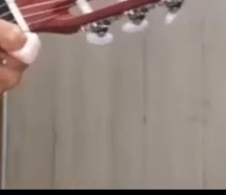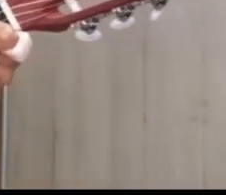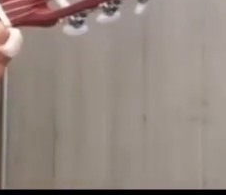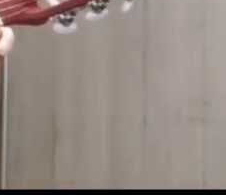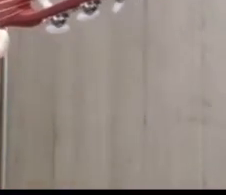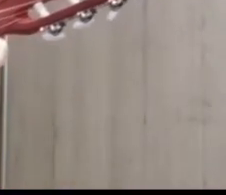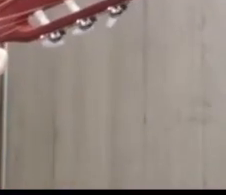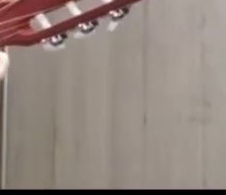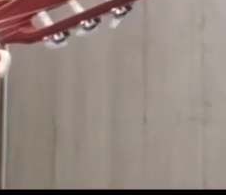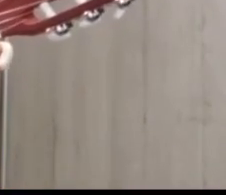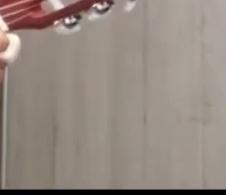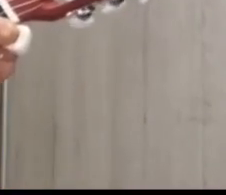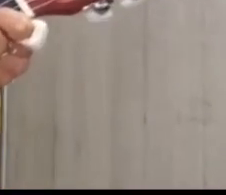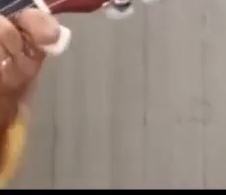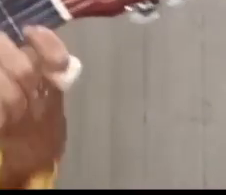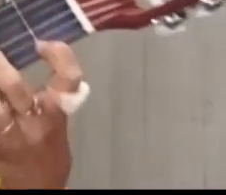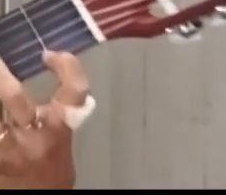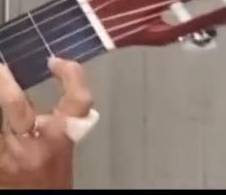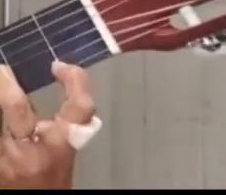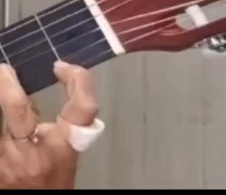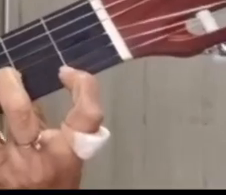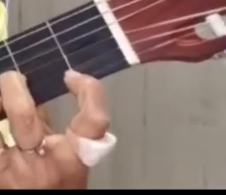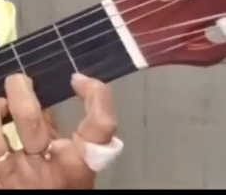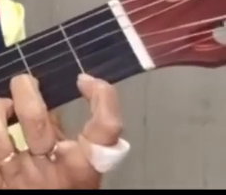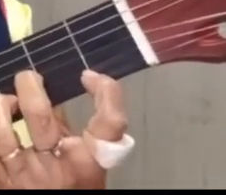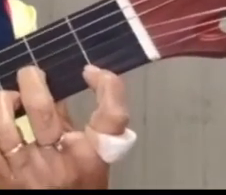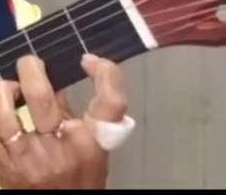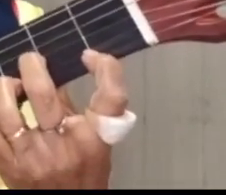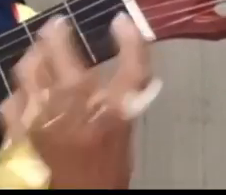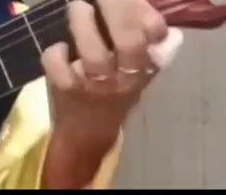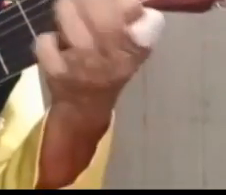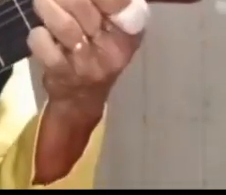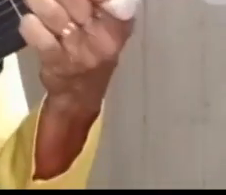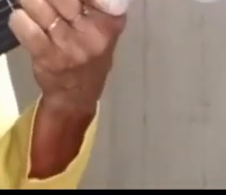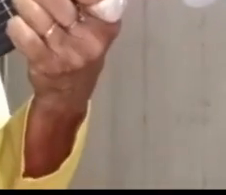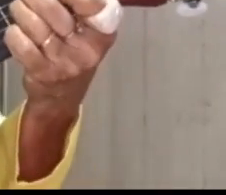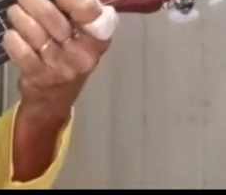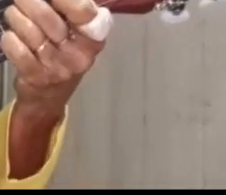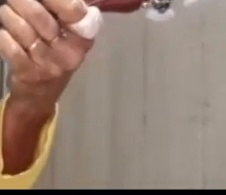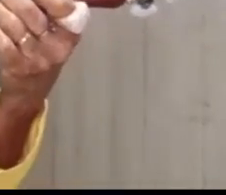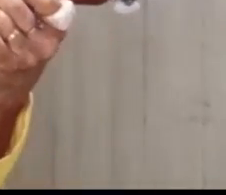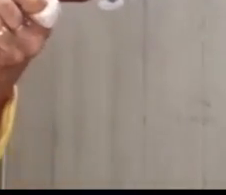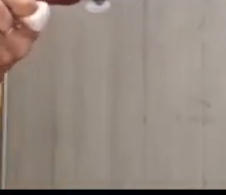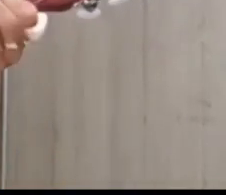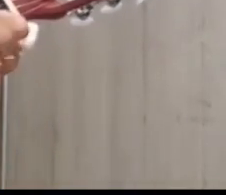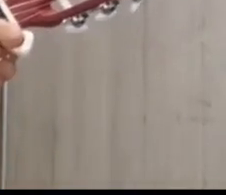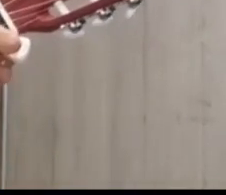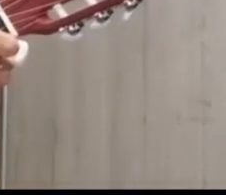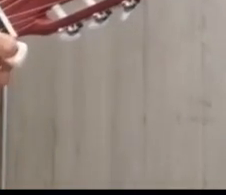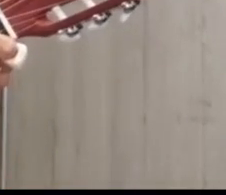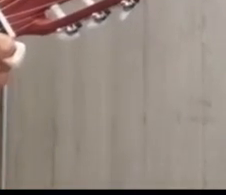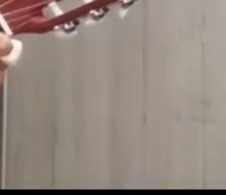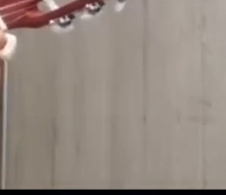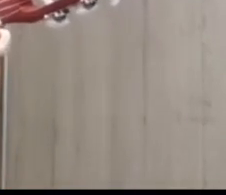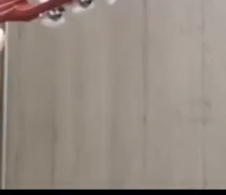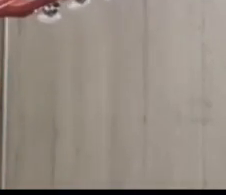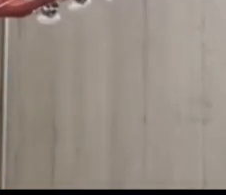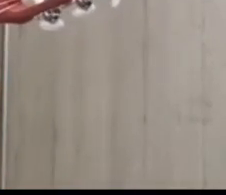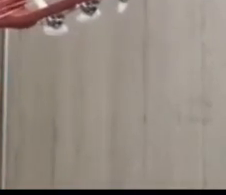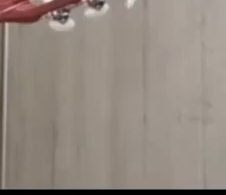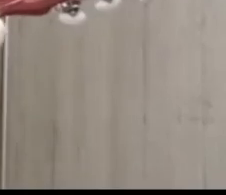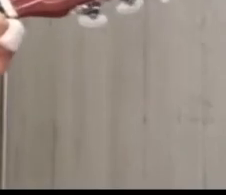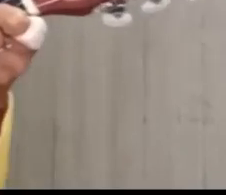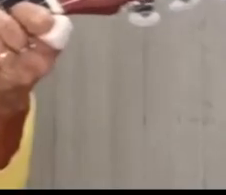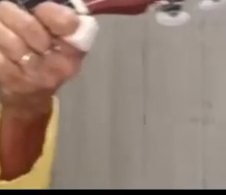O sabiá chamou o azulão para juntos voarem pro